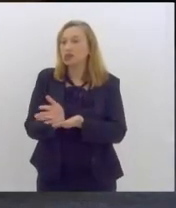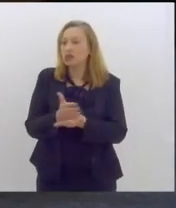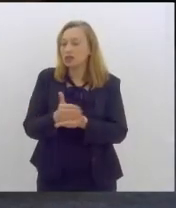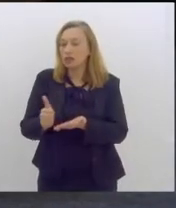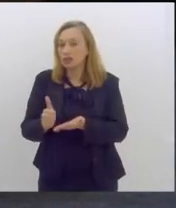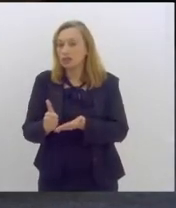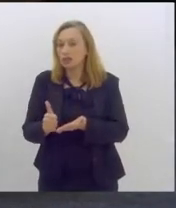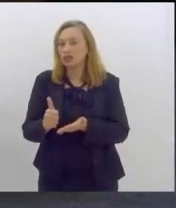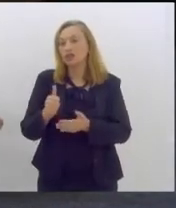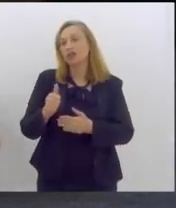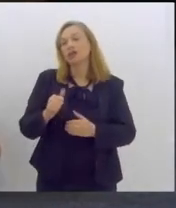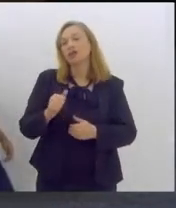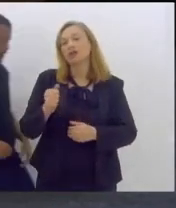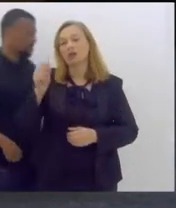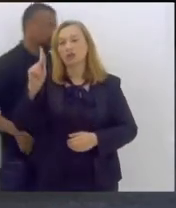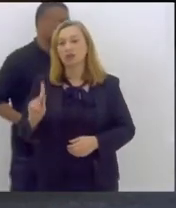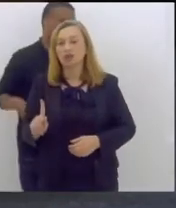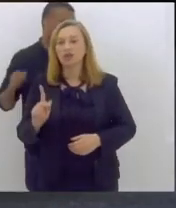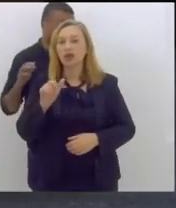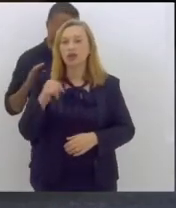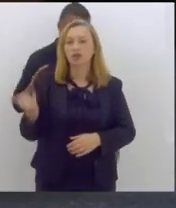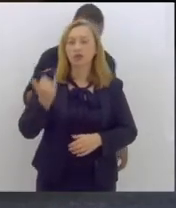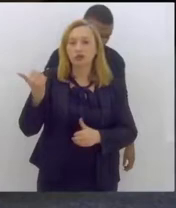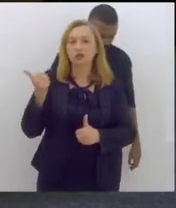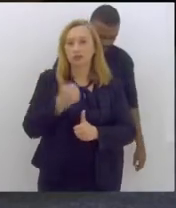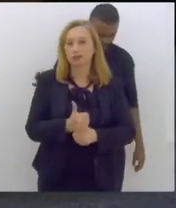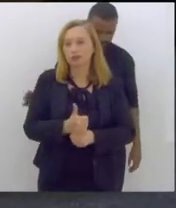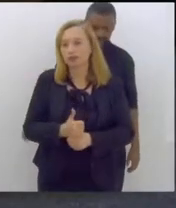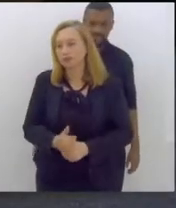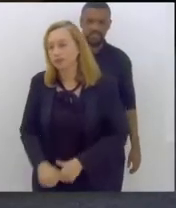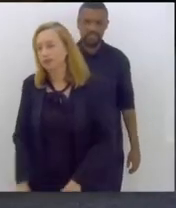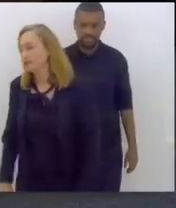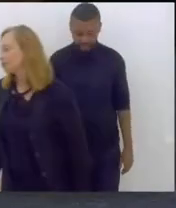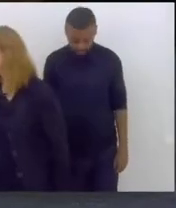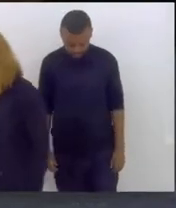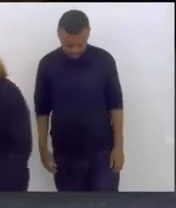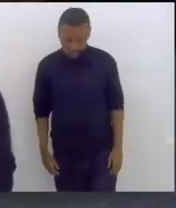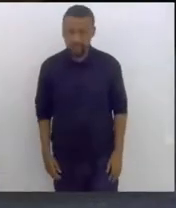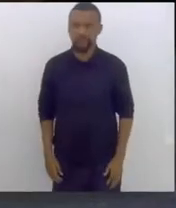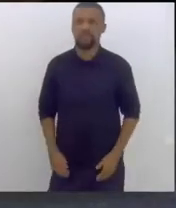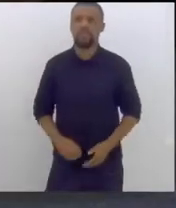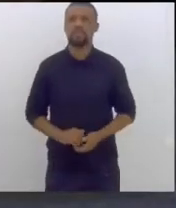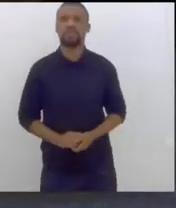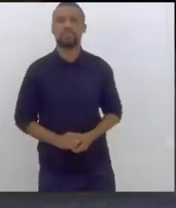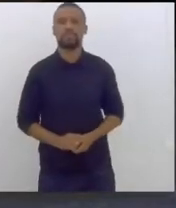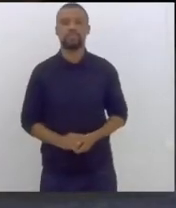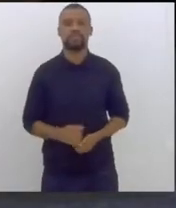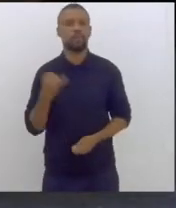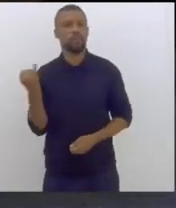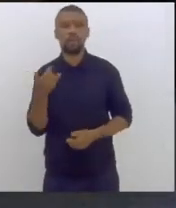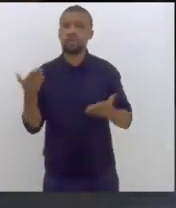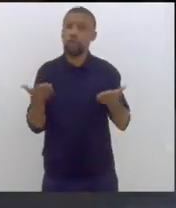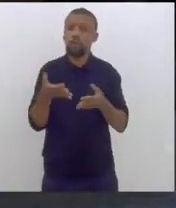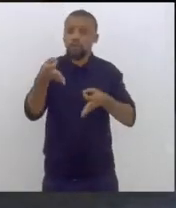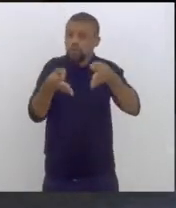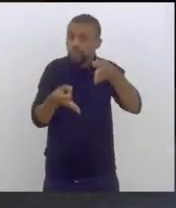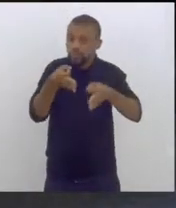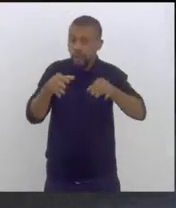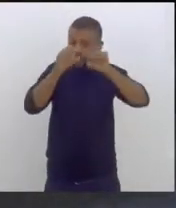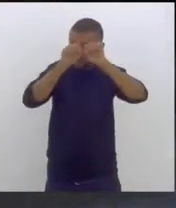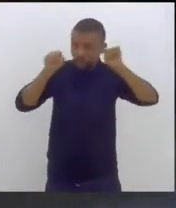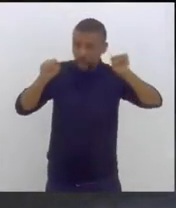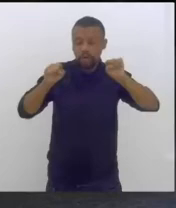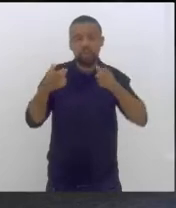Paulo abstratamente então foi muito importante que hoje de forma terminativa o tribunal de justiça até acolhida